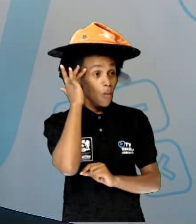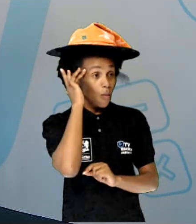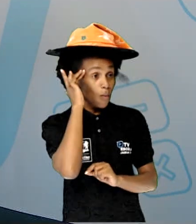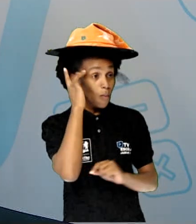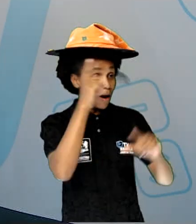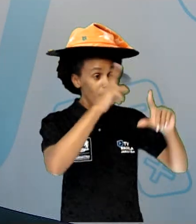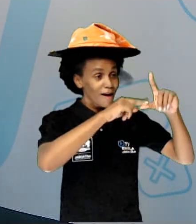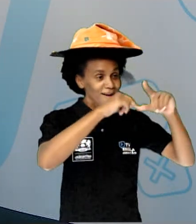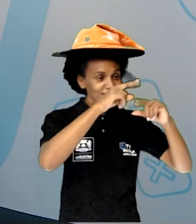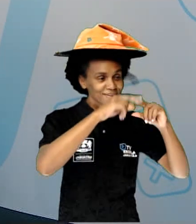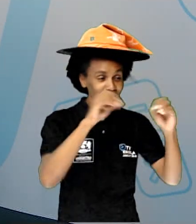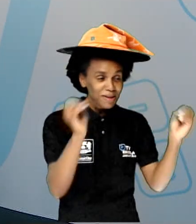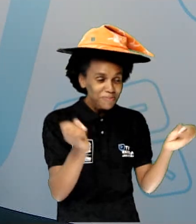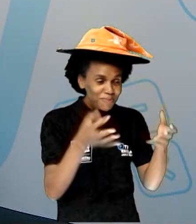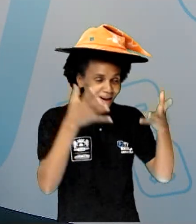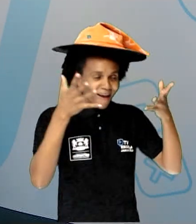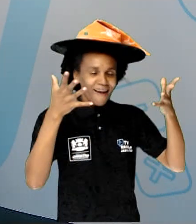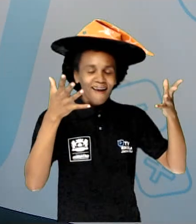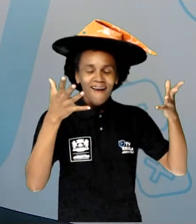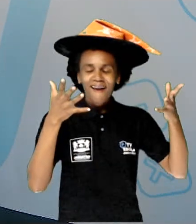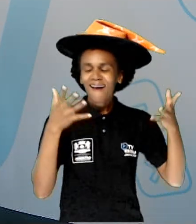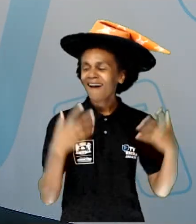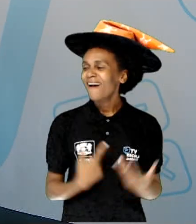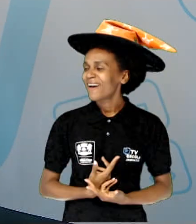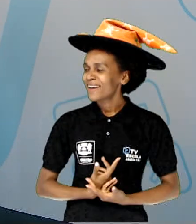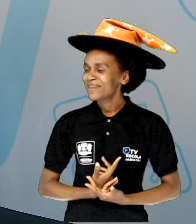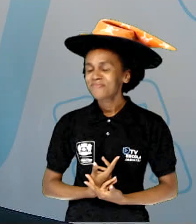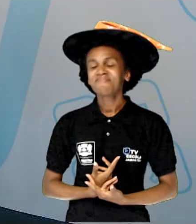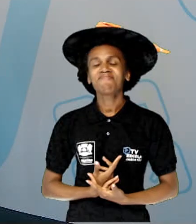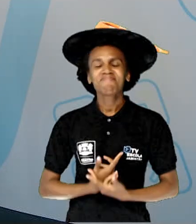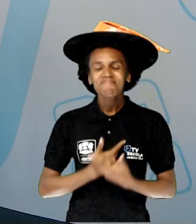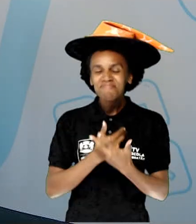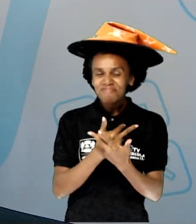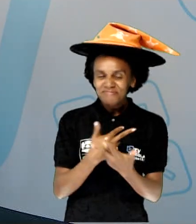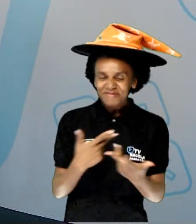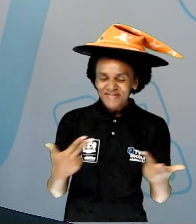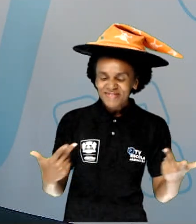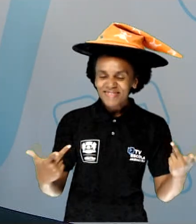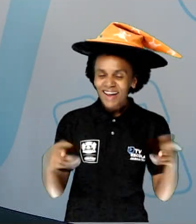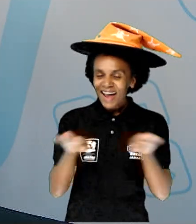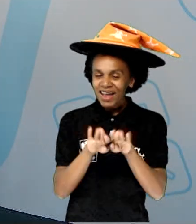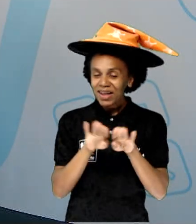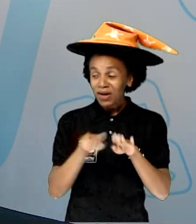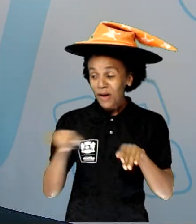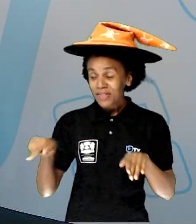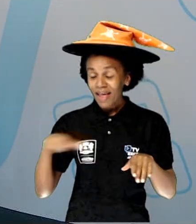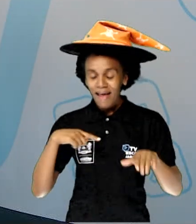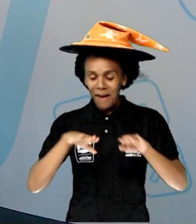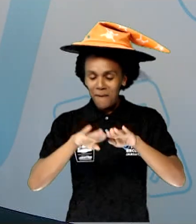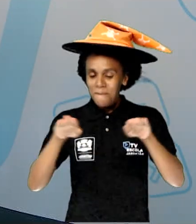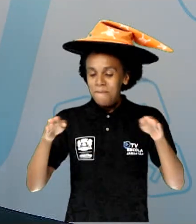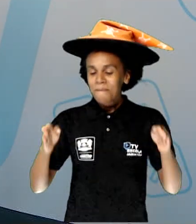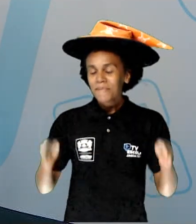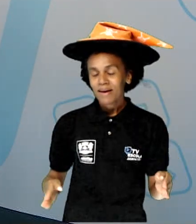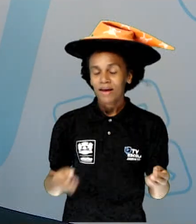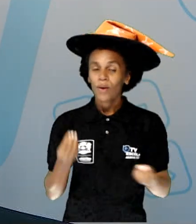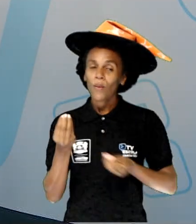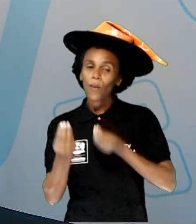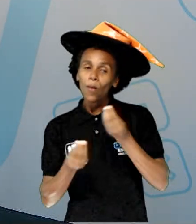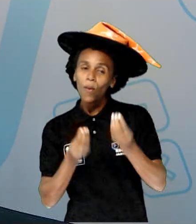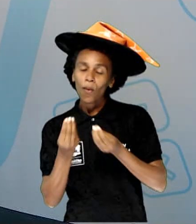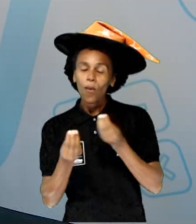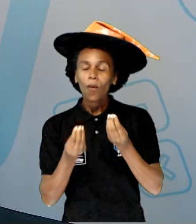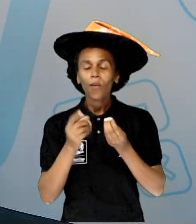muitas estrelinhas mágicas como essas que nós temos aqui na nossa mesa pitombinha como é que vocês podem fazer crianças